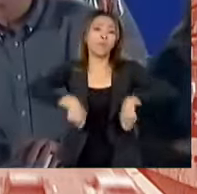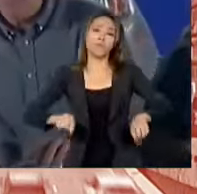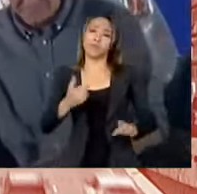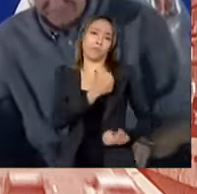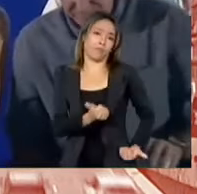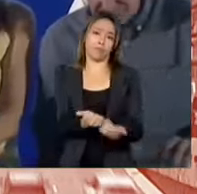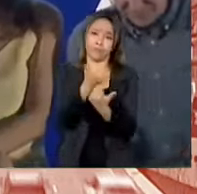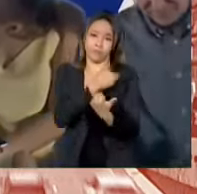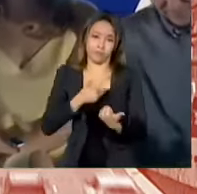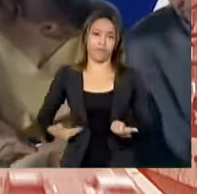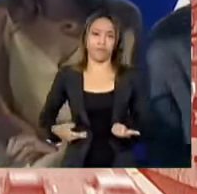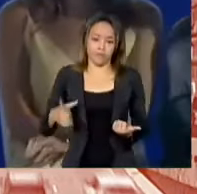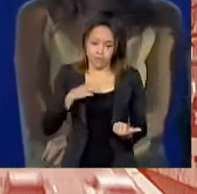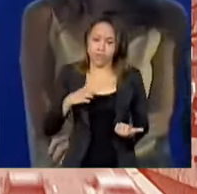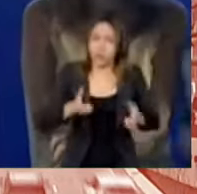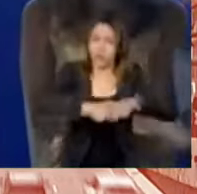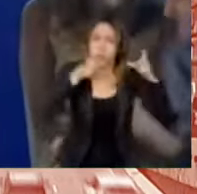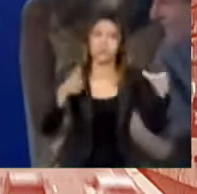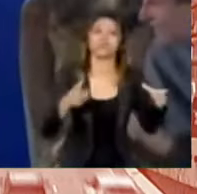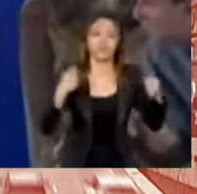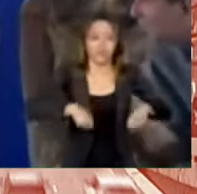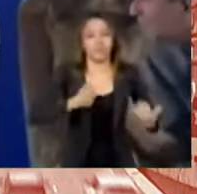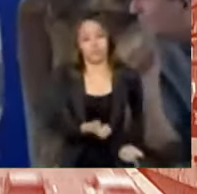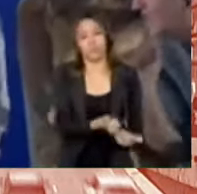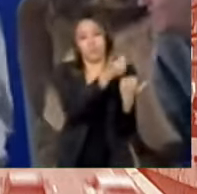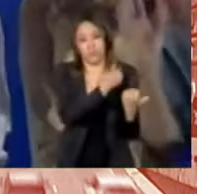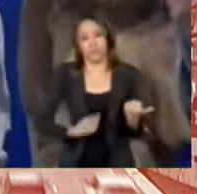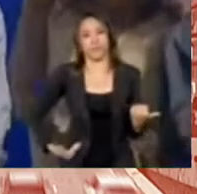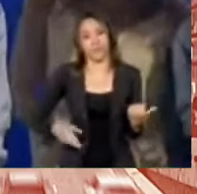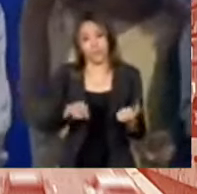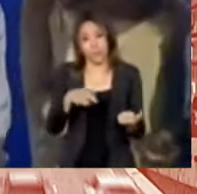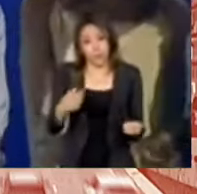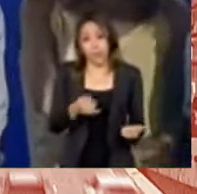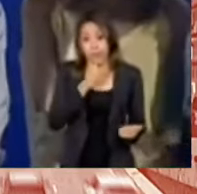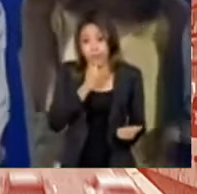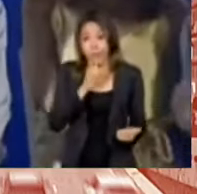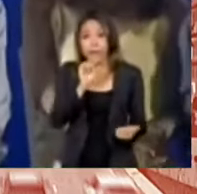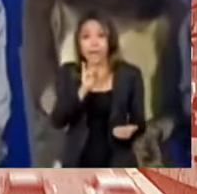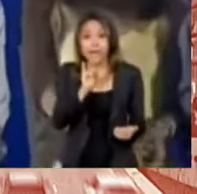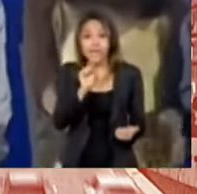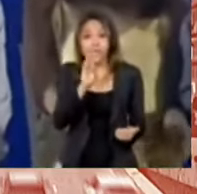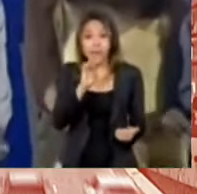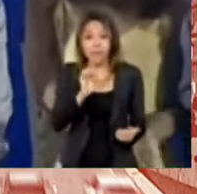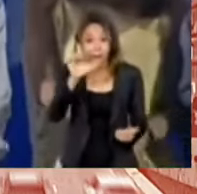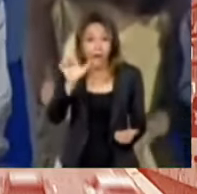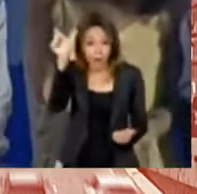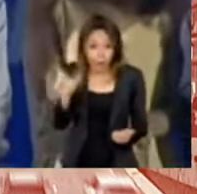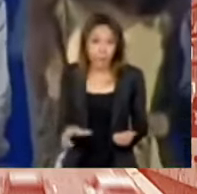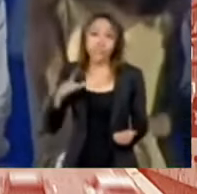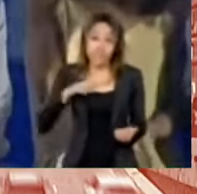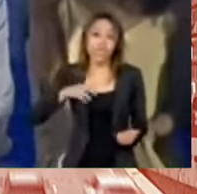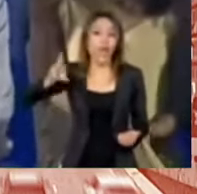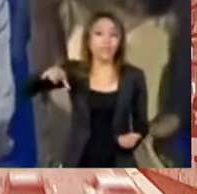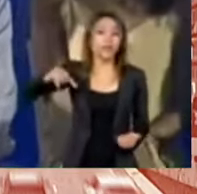de golpe, ou seja, deu uma indireta no Bolsonaro, né? Na frente do Tarcísio. É o Lula. Político